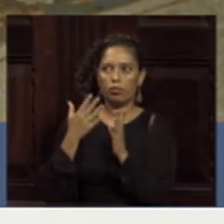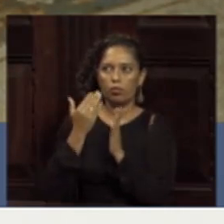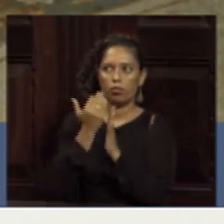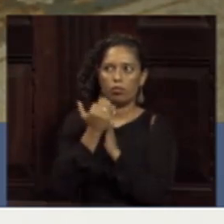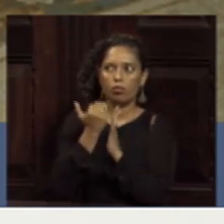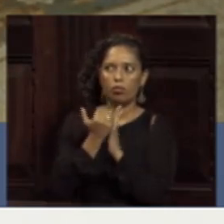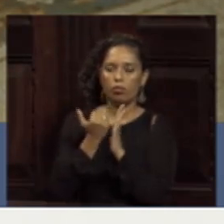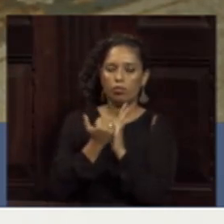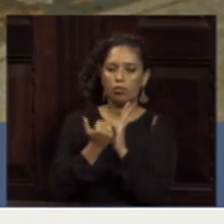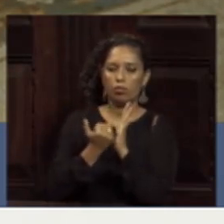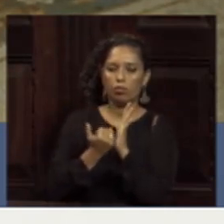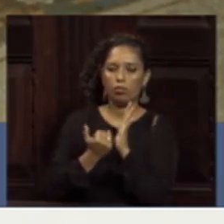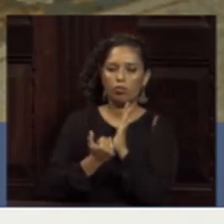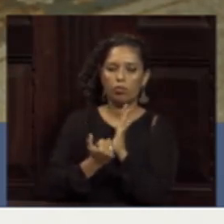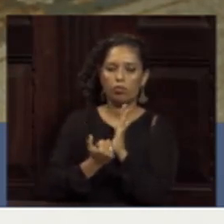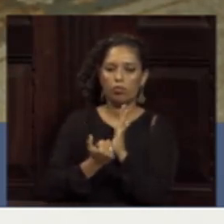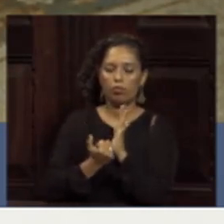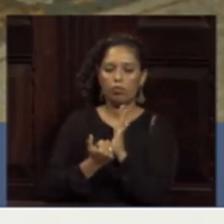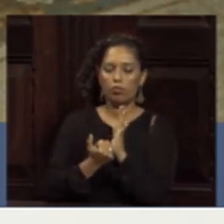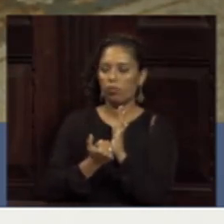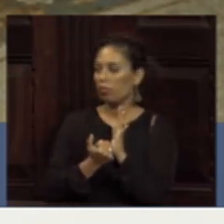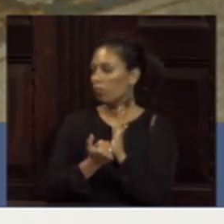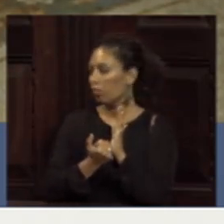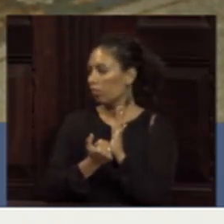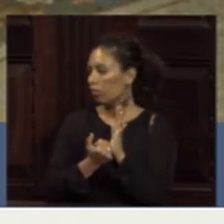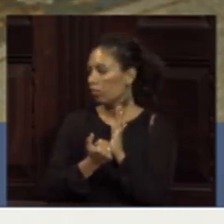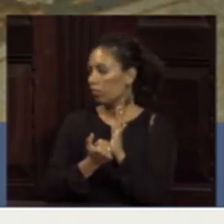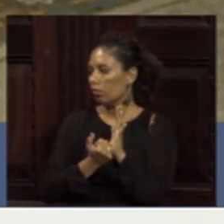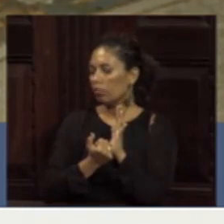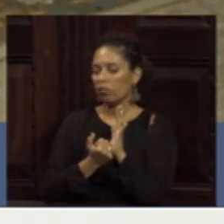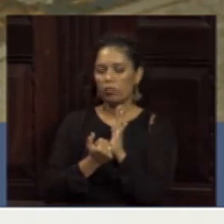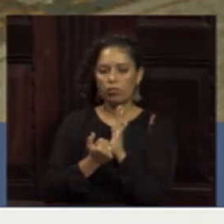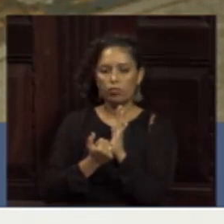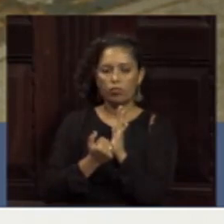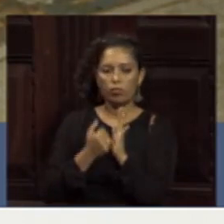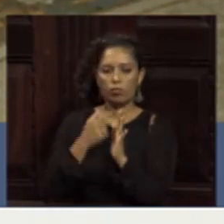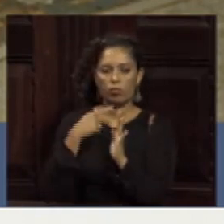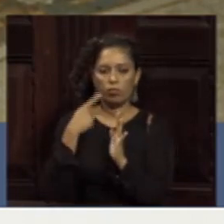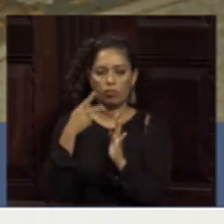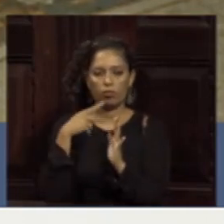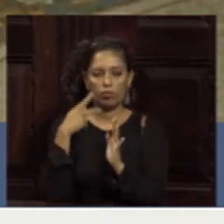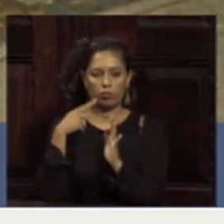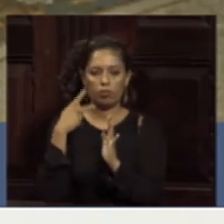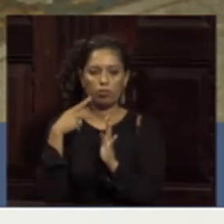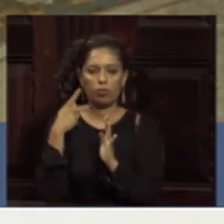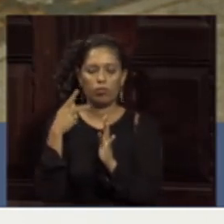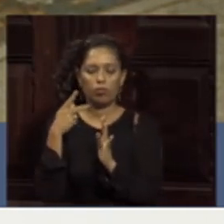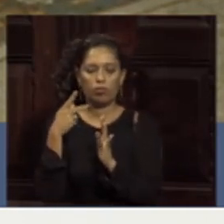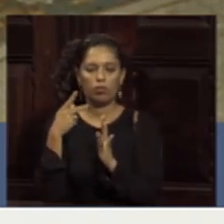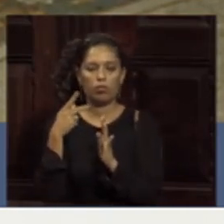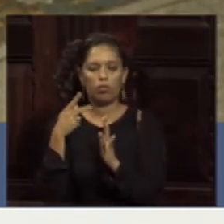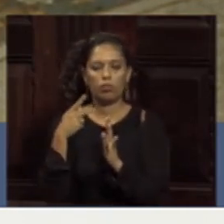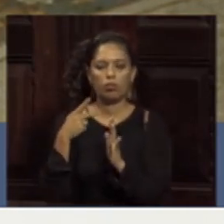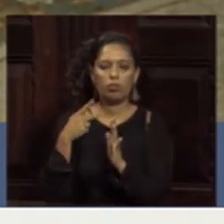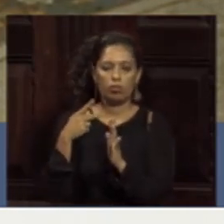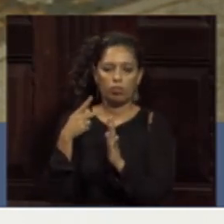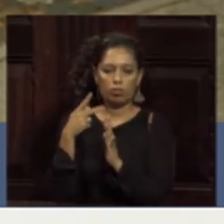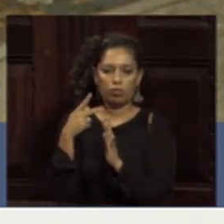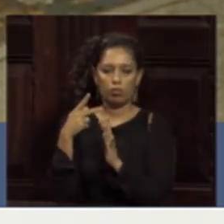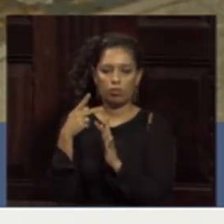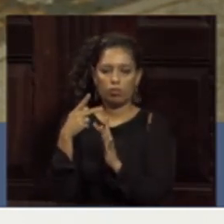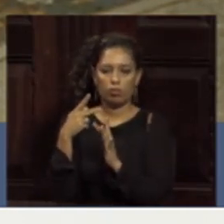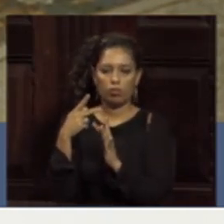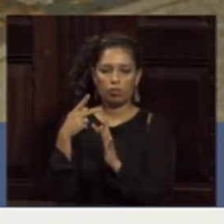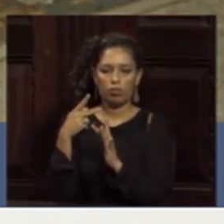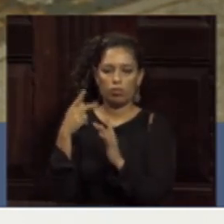do Parque Estadual da Serra da Tiririca, no município de Niterói. Esse é um projeto desde 2015, uma área que hoje